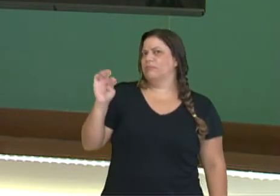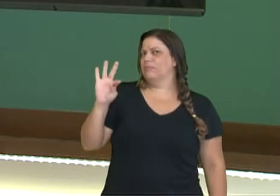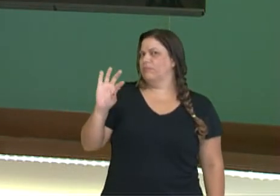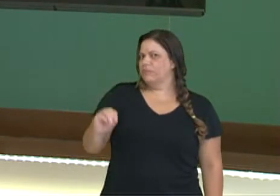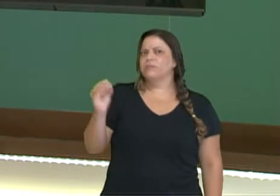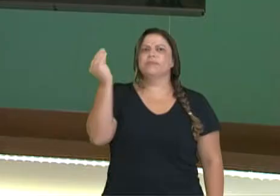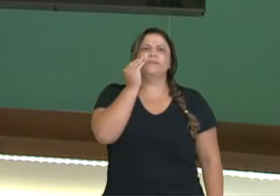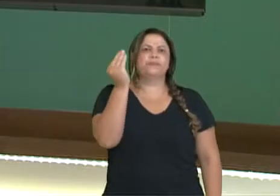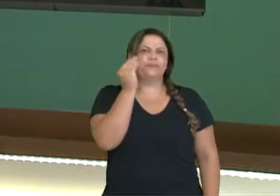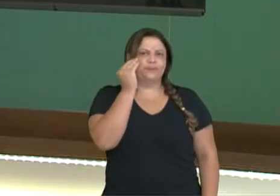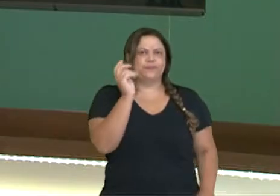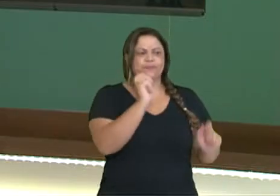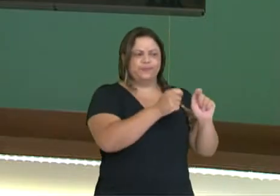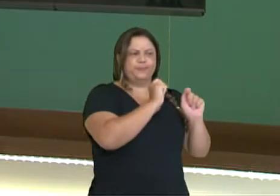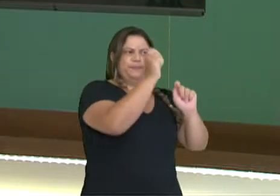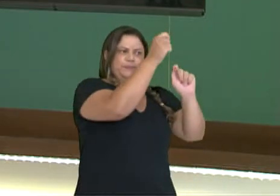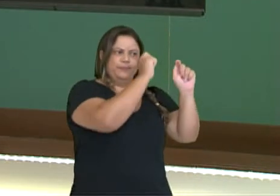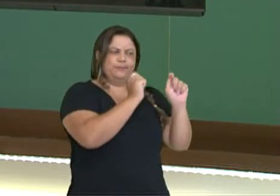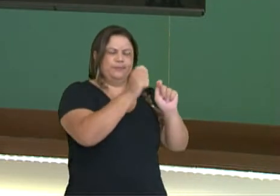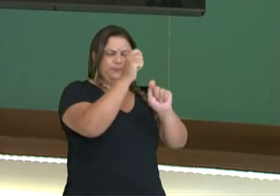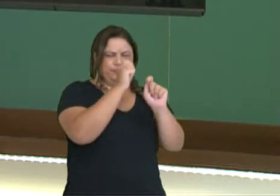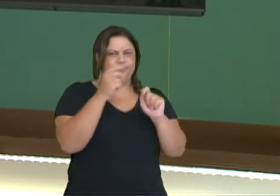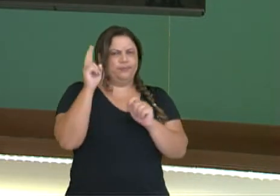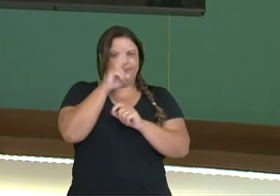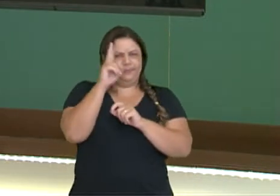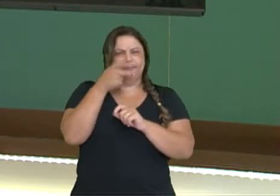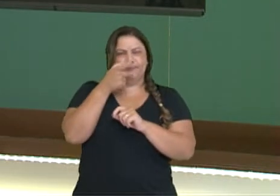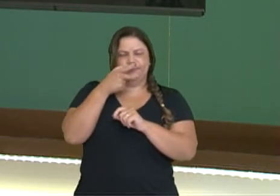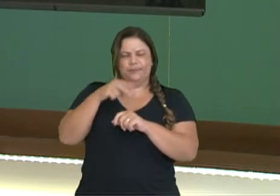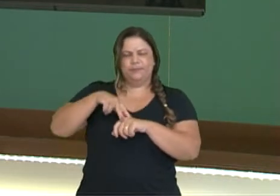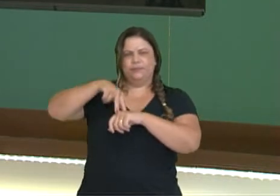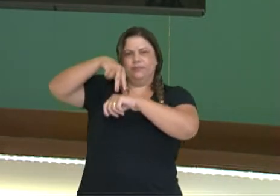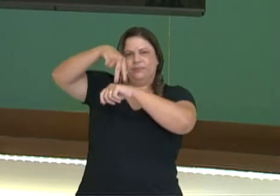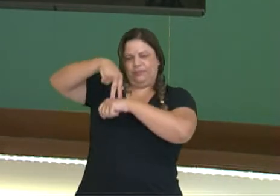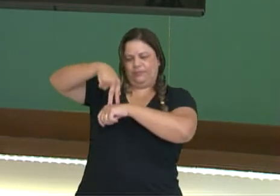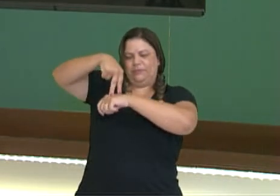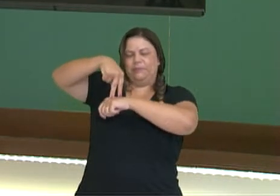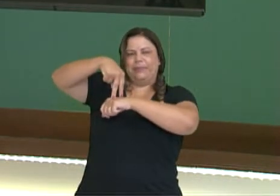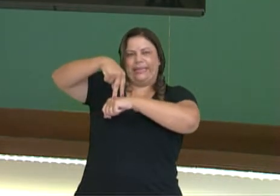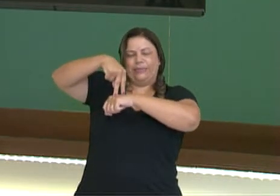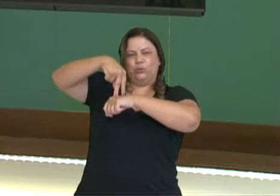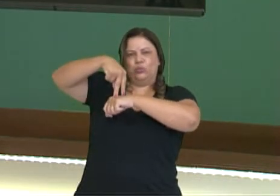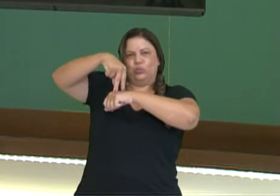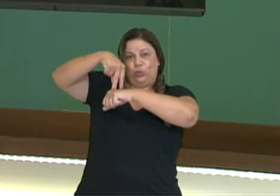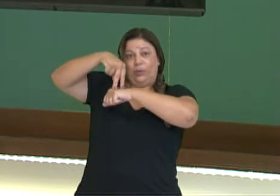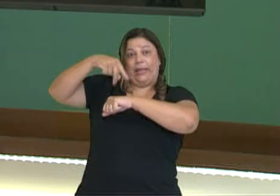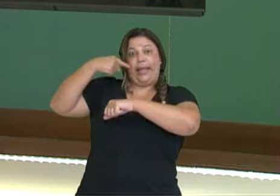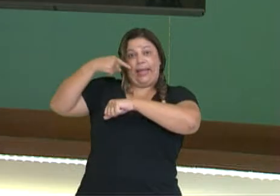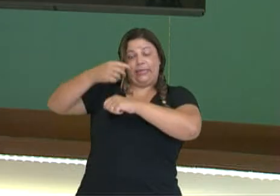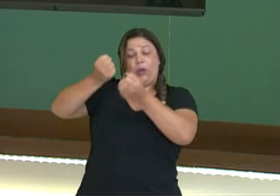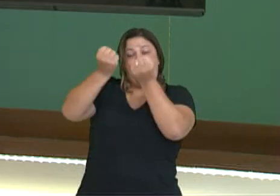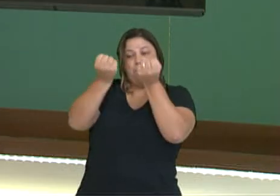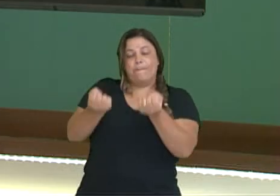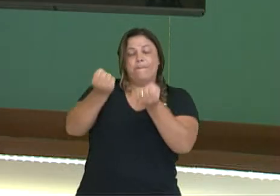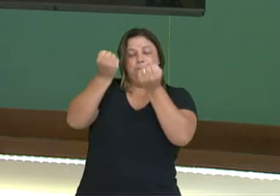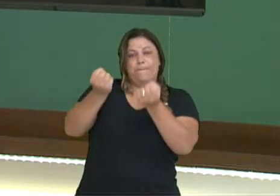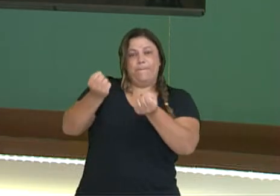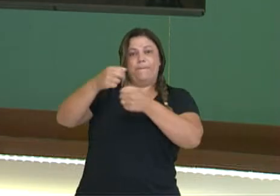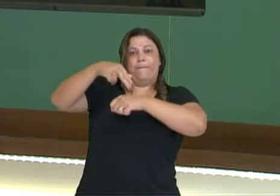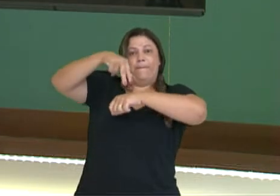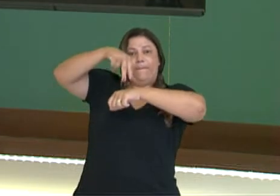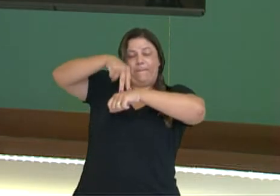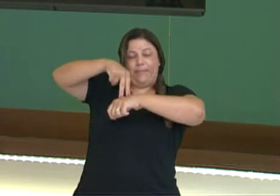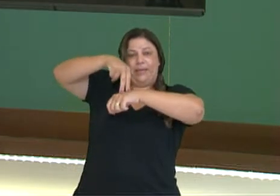na escultura o peso sobre uma perna só? A gente tem na primeira, aqui, a gente tem na segunda,